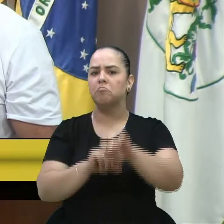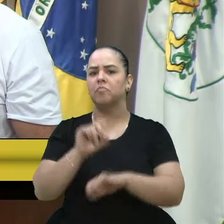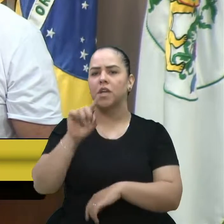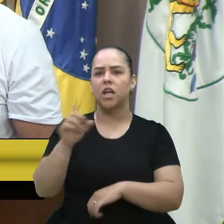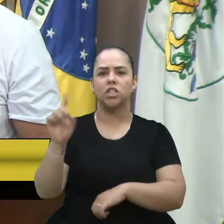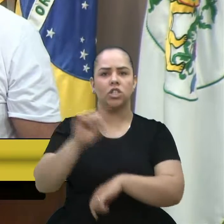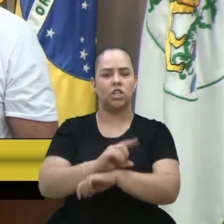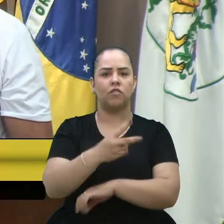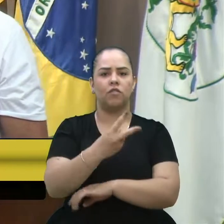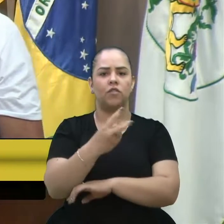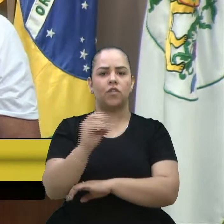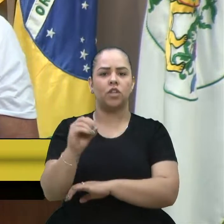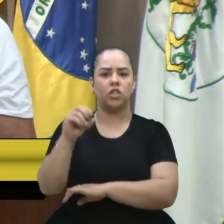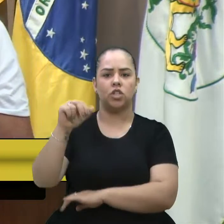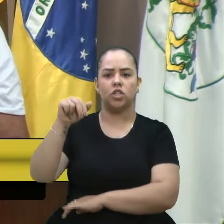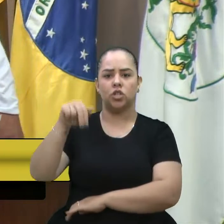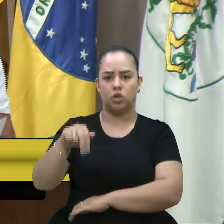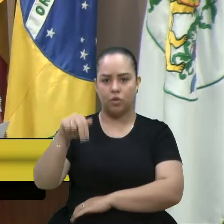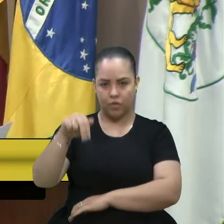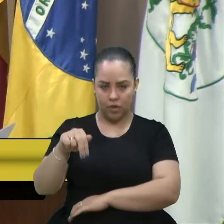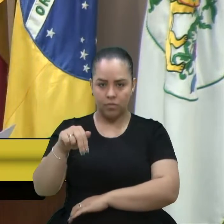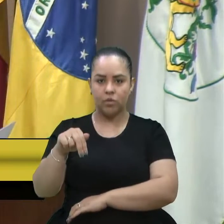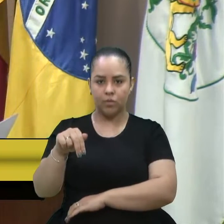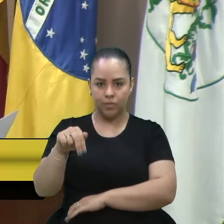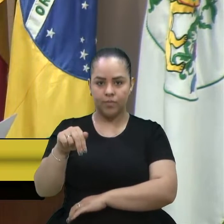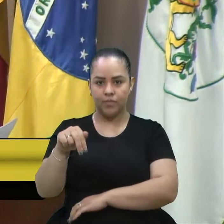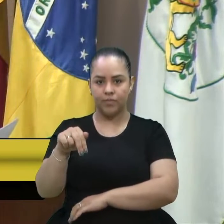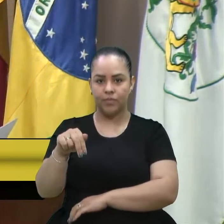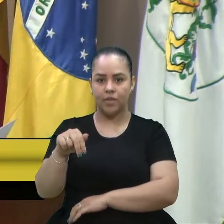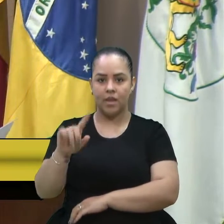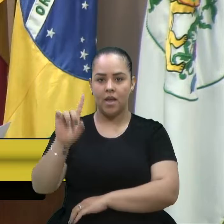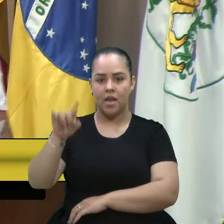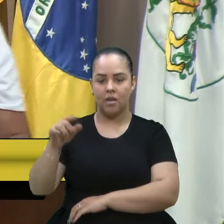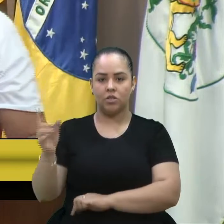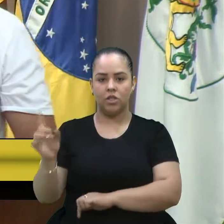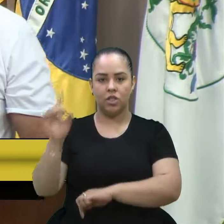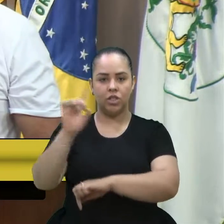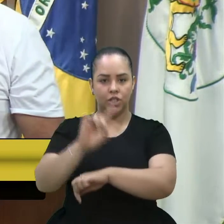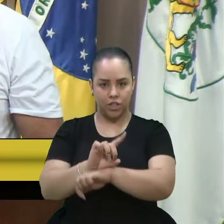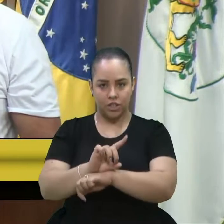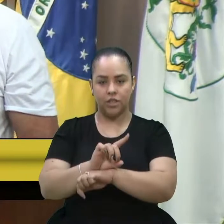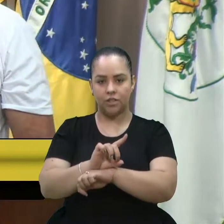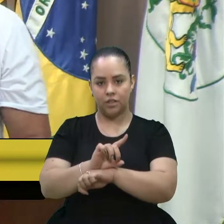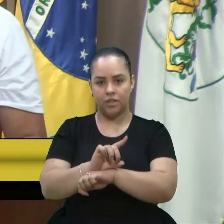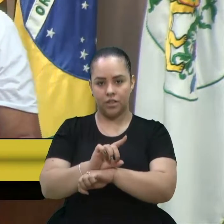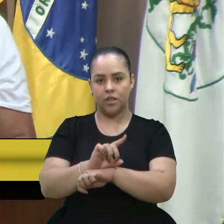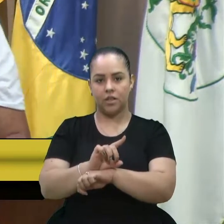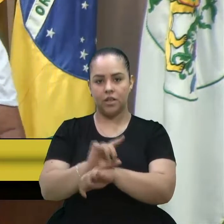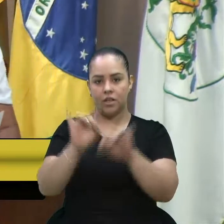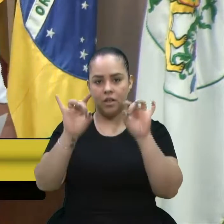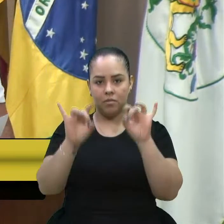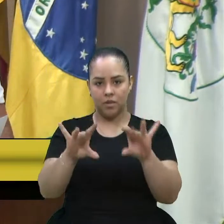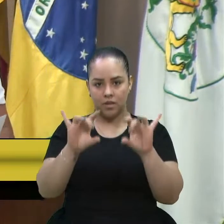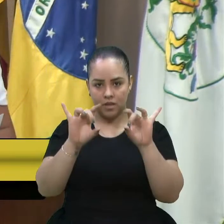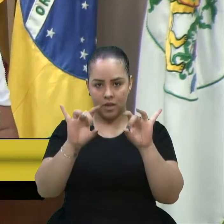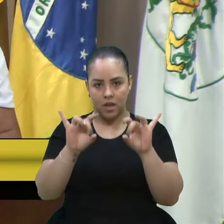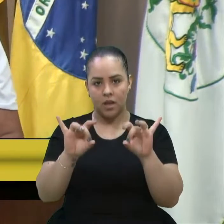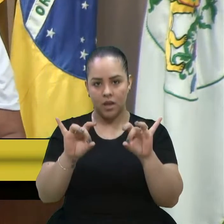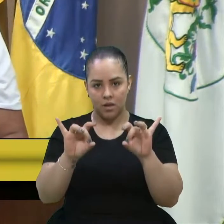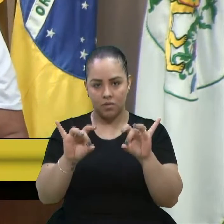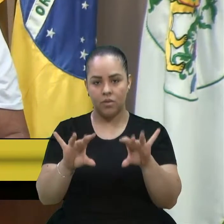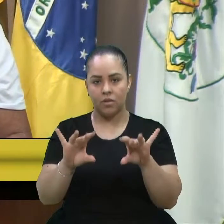novembro? O dia 20 de novembro é um dia em alusão à morte